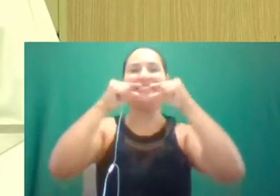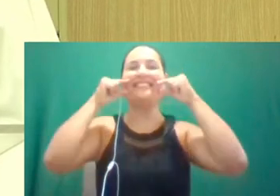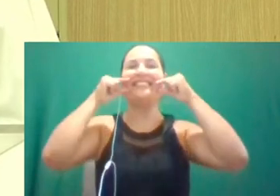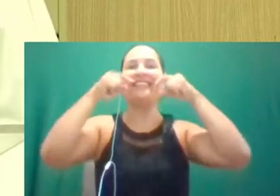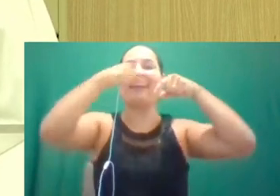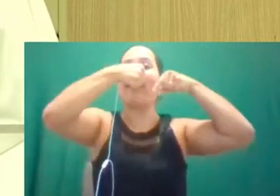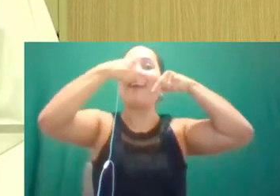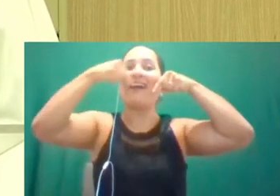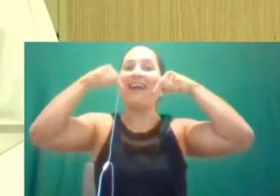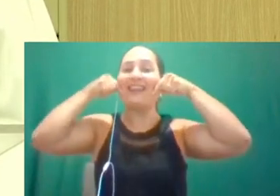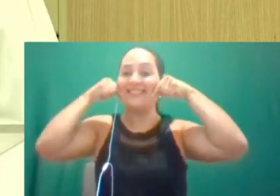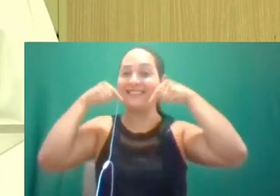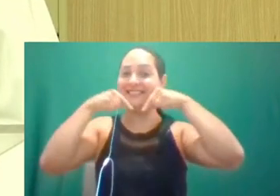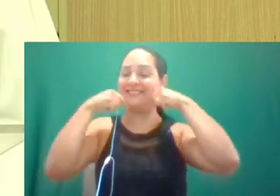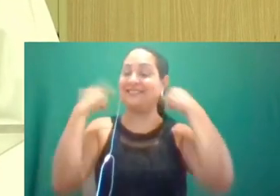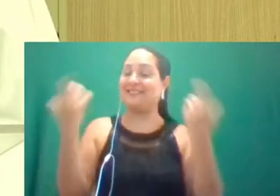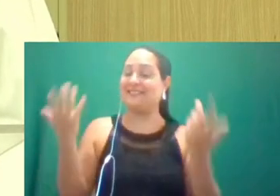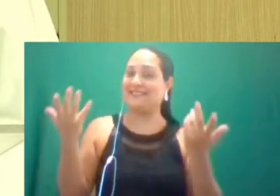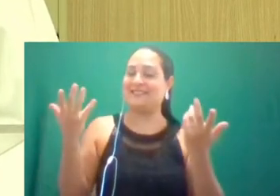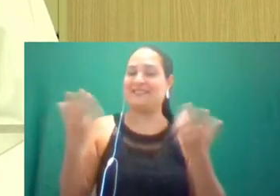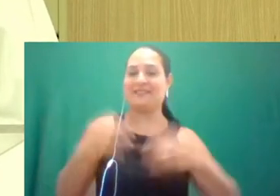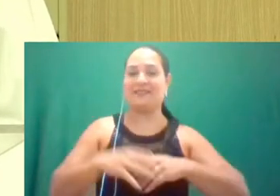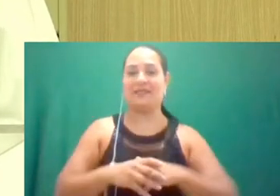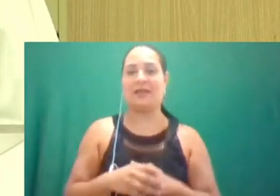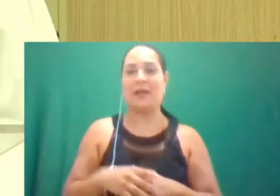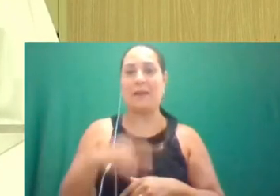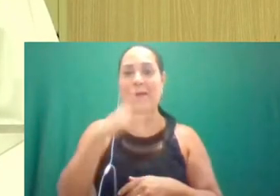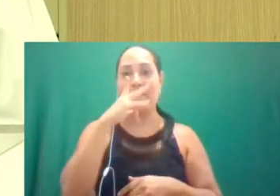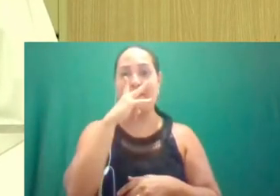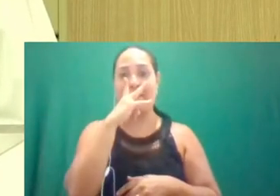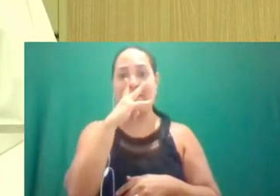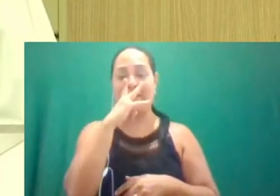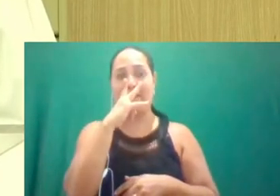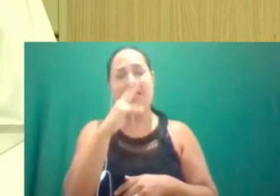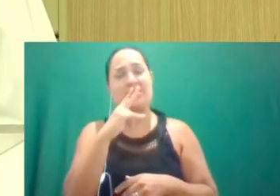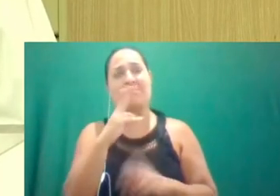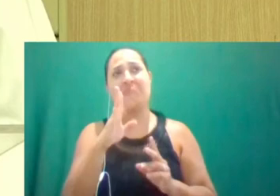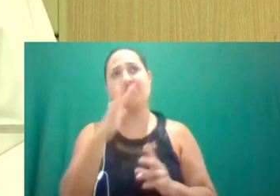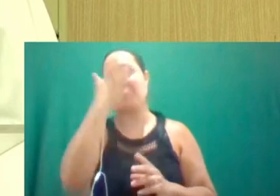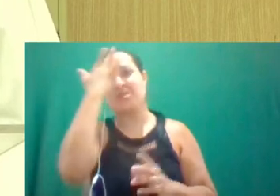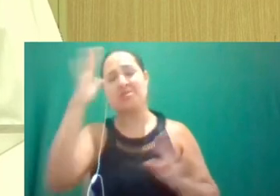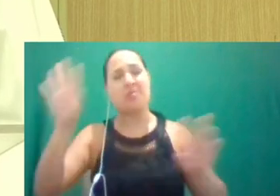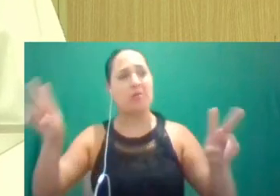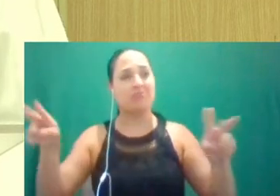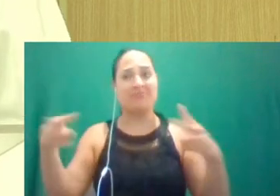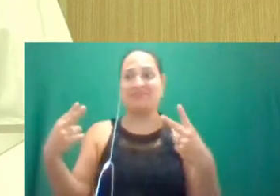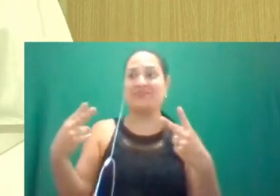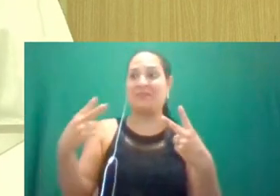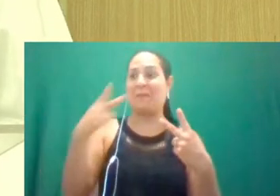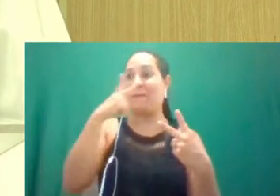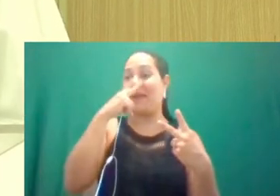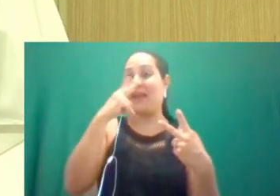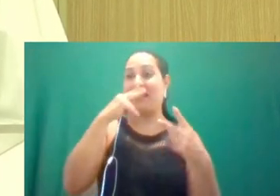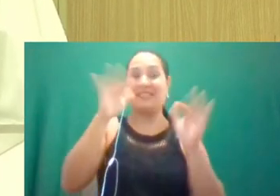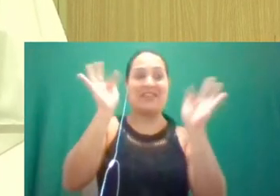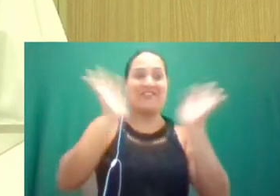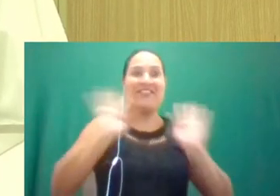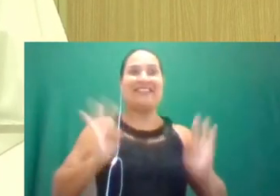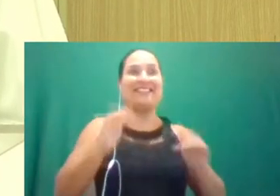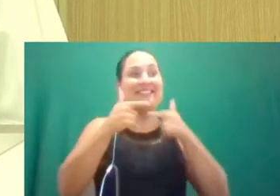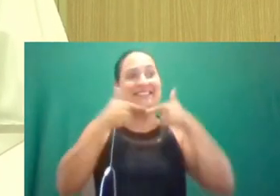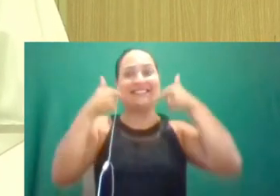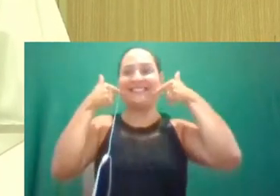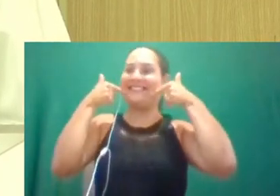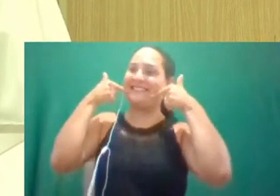Ninguém consegue ser feliz para si somente. Essa é o sorriso. Ela pode até achar, de